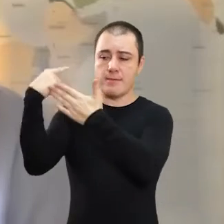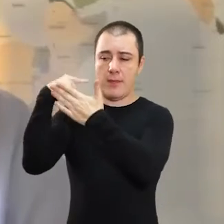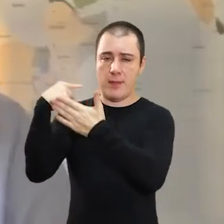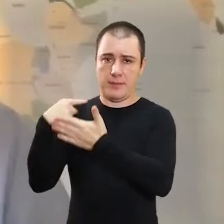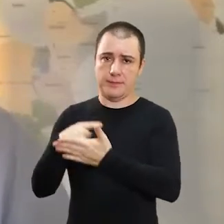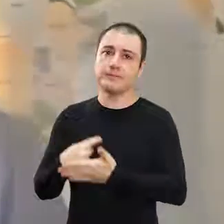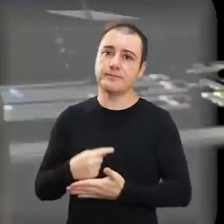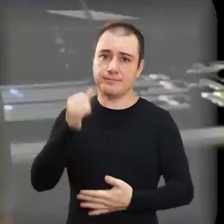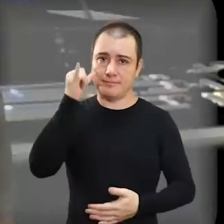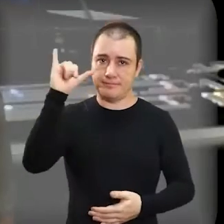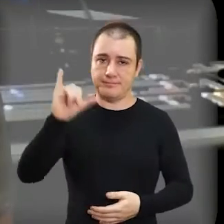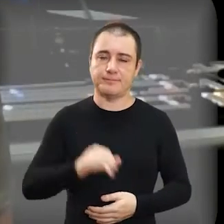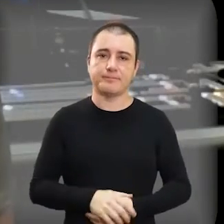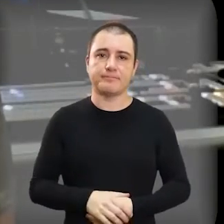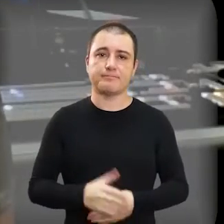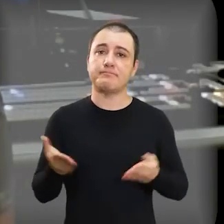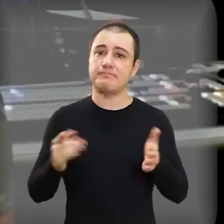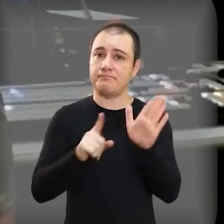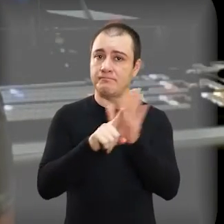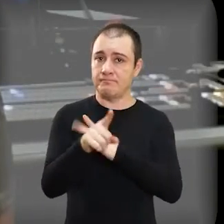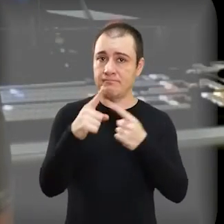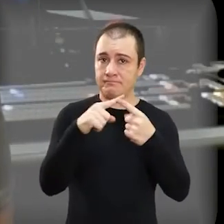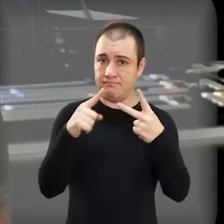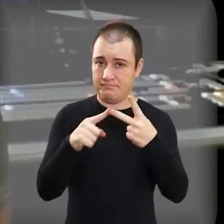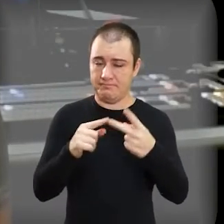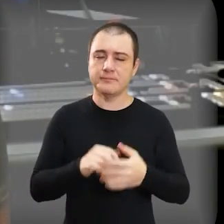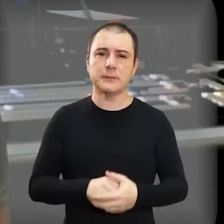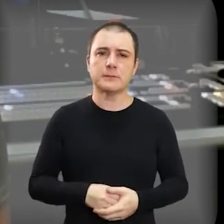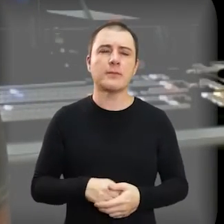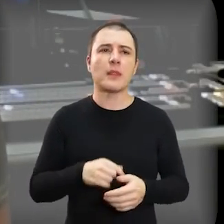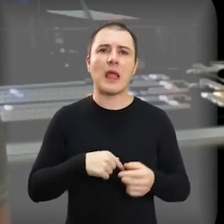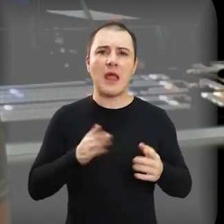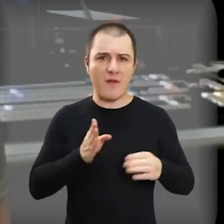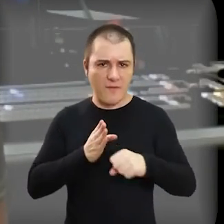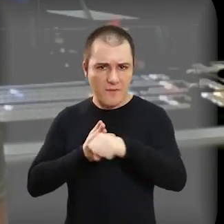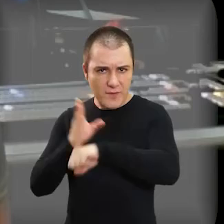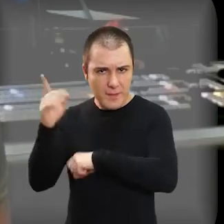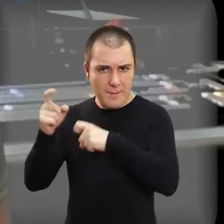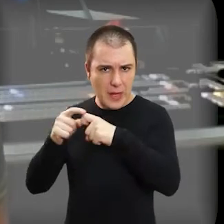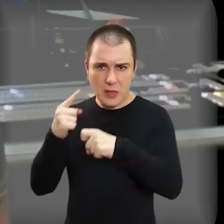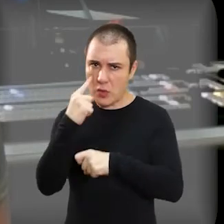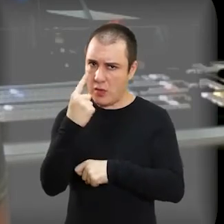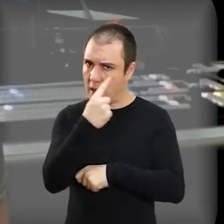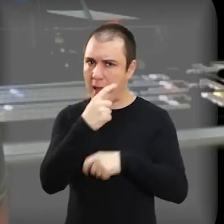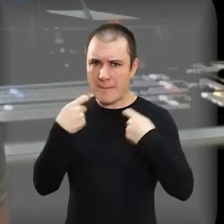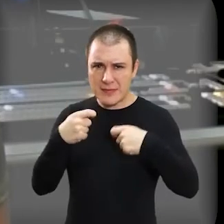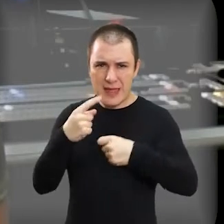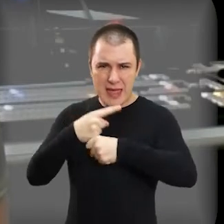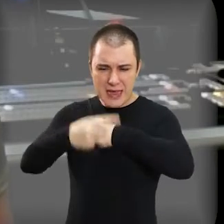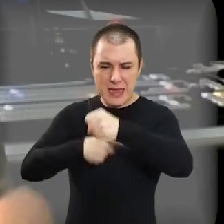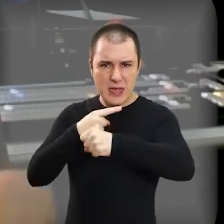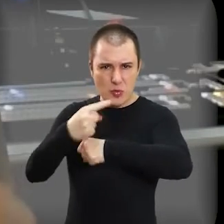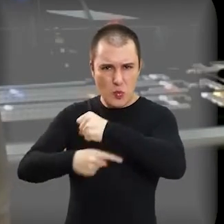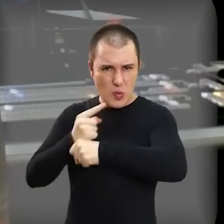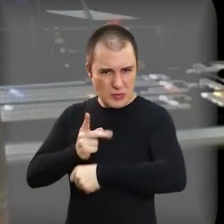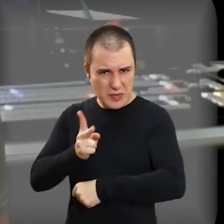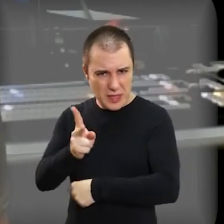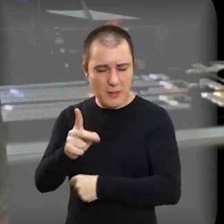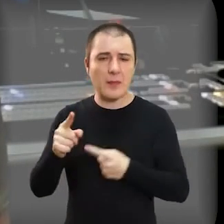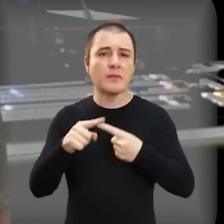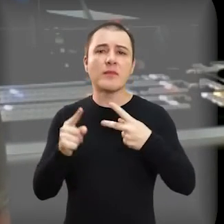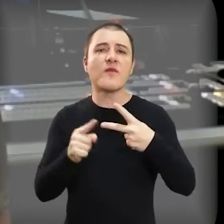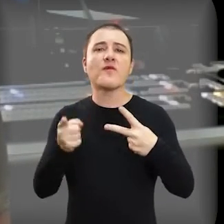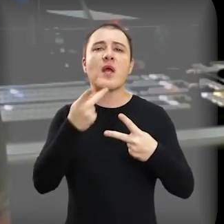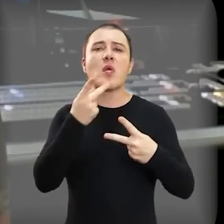preventivo. 2 perguntas. Essa visita, ela tem que ser anual ao oftalmologista? E você falou muito